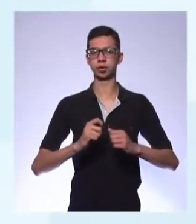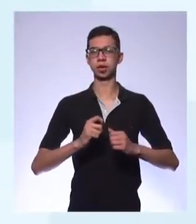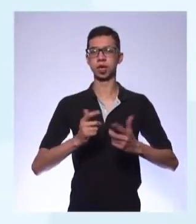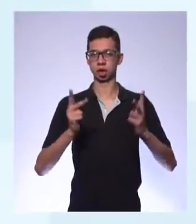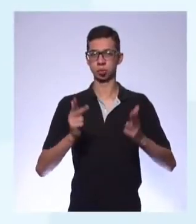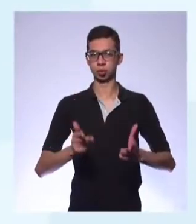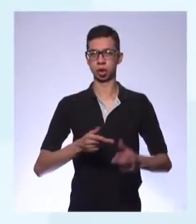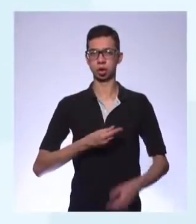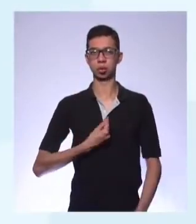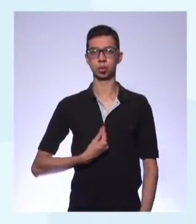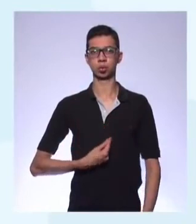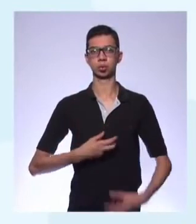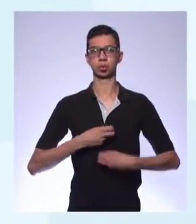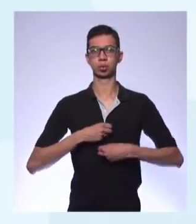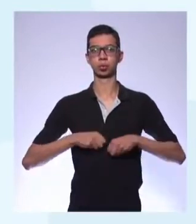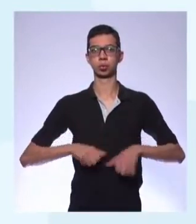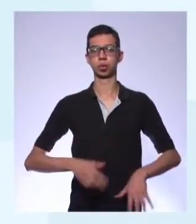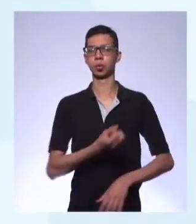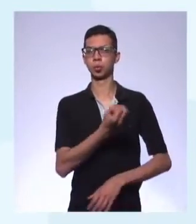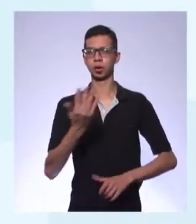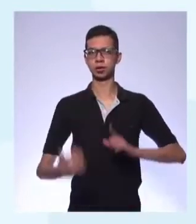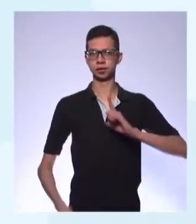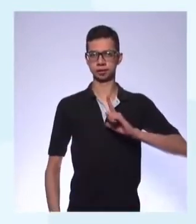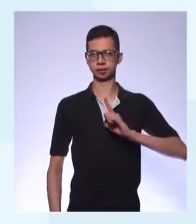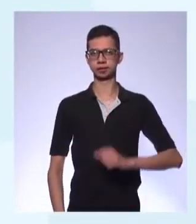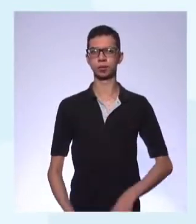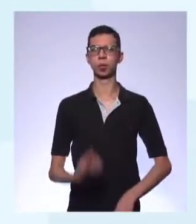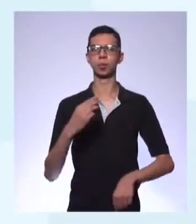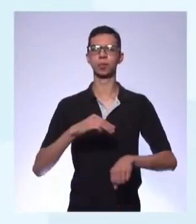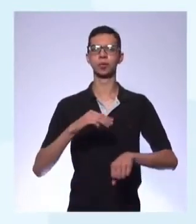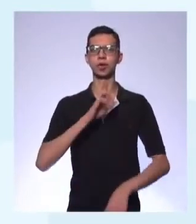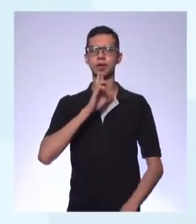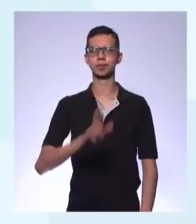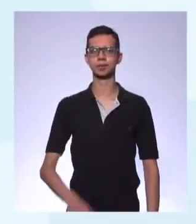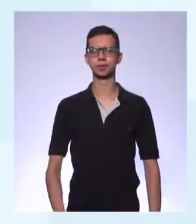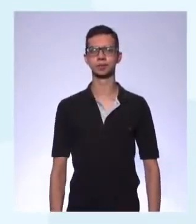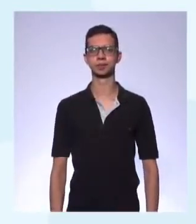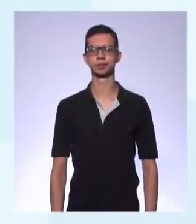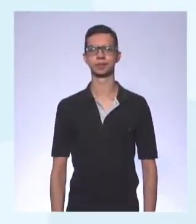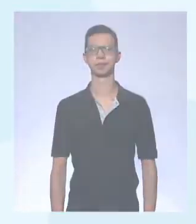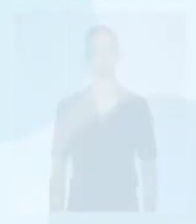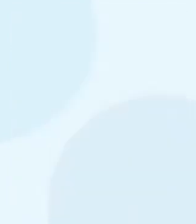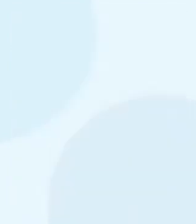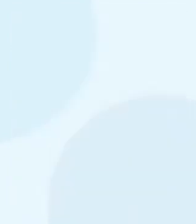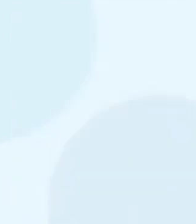Eu vou dar aí 1 minutinho para você responder isso para a gente, tá bom?